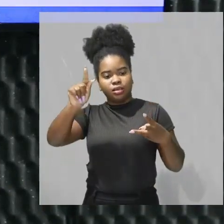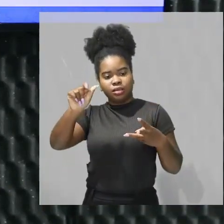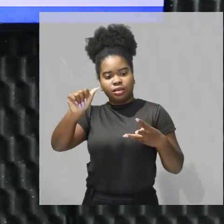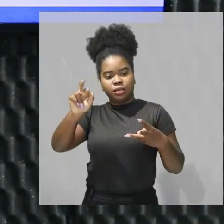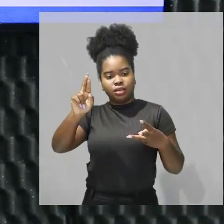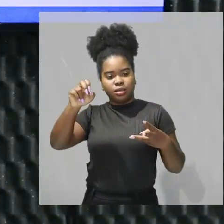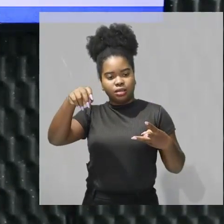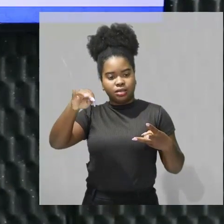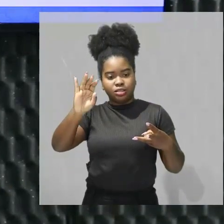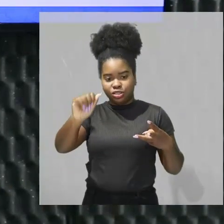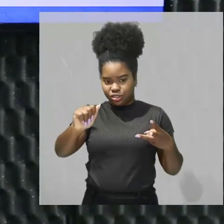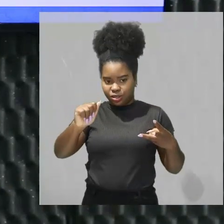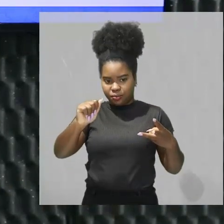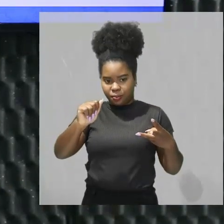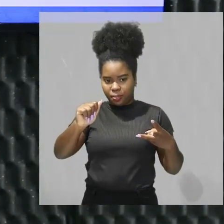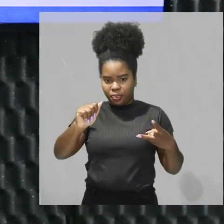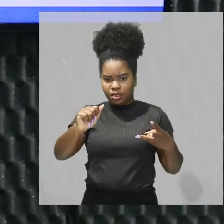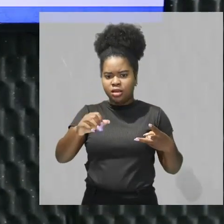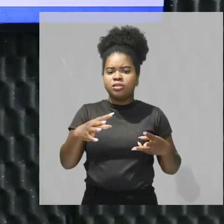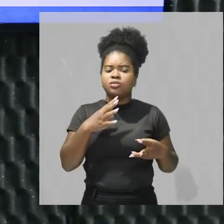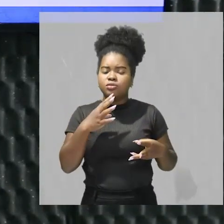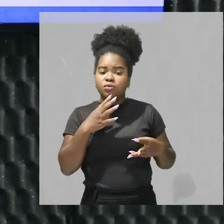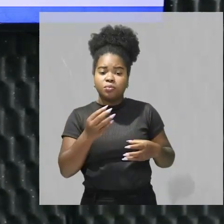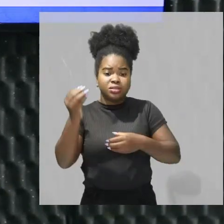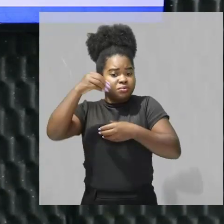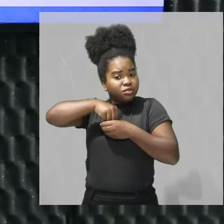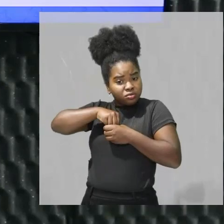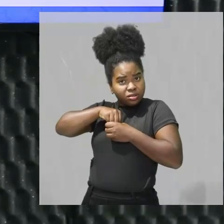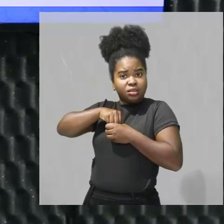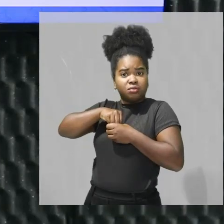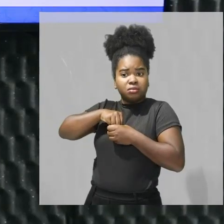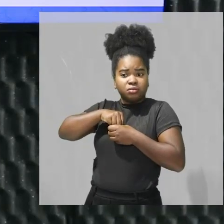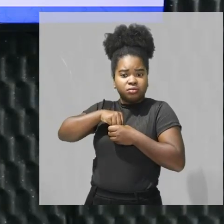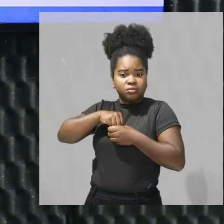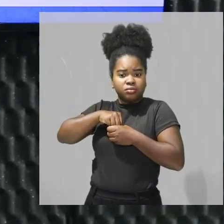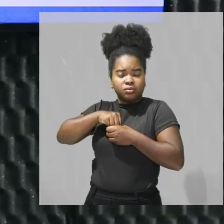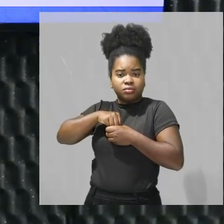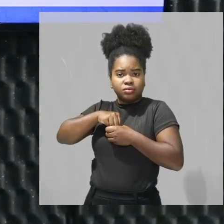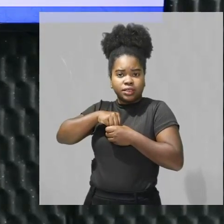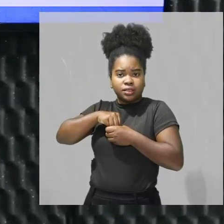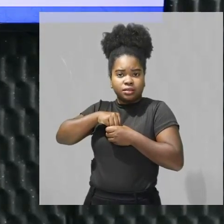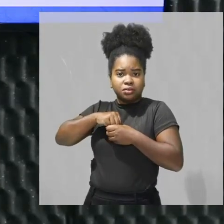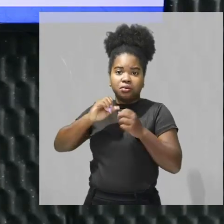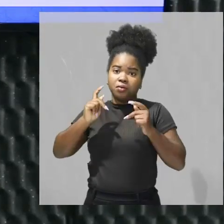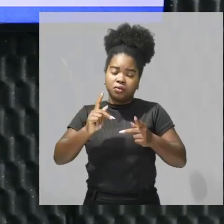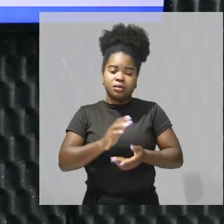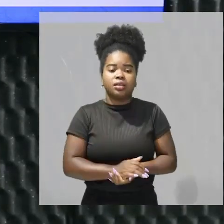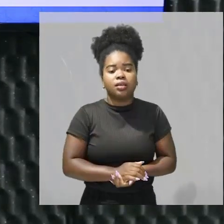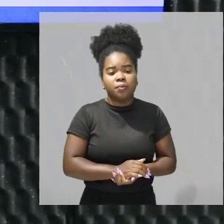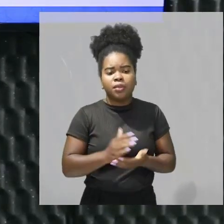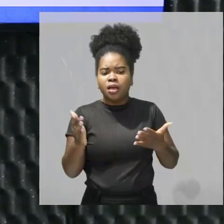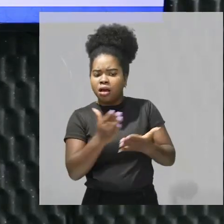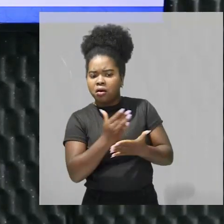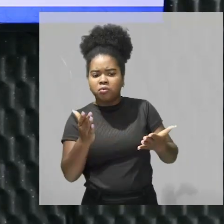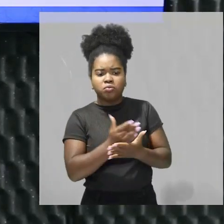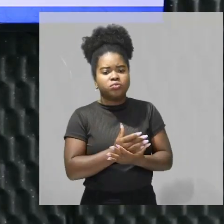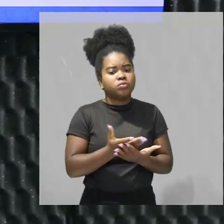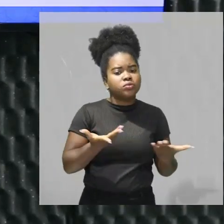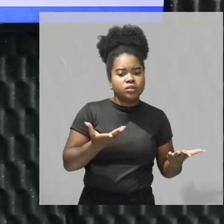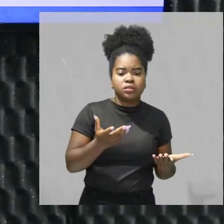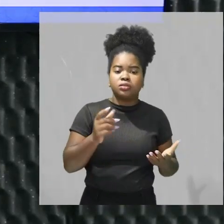os argumentos, né? Então, nem tudo vai estar ali de forma explícita no texto, né? Alguns argumentos vão ficar de